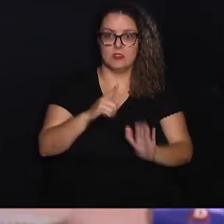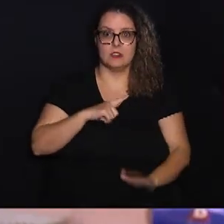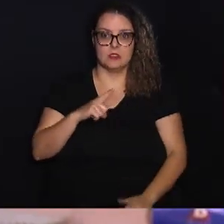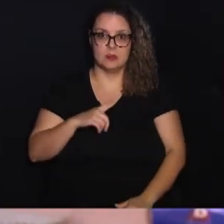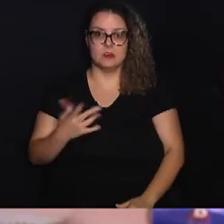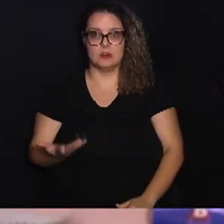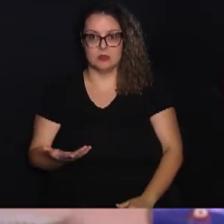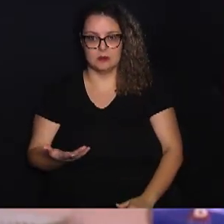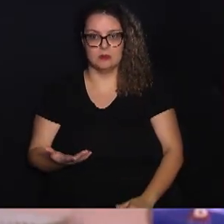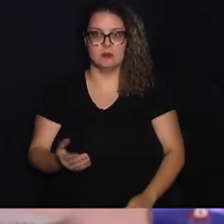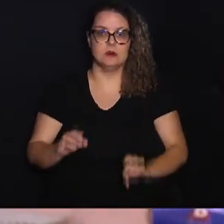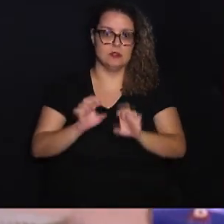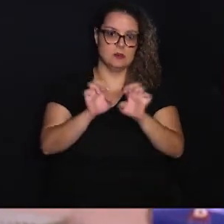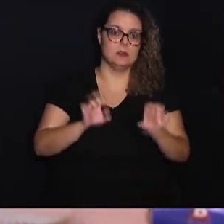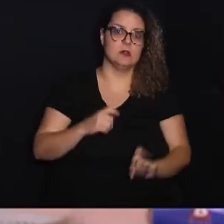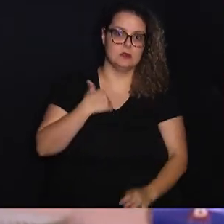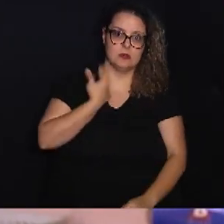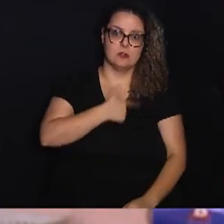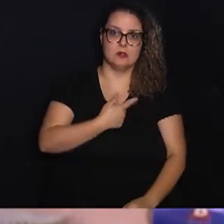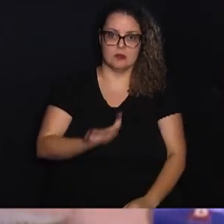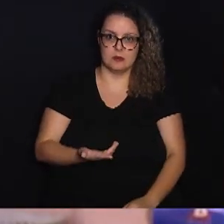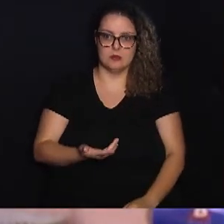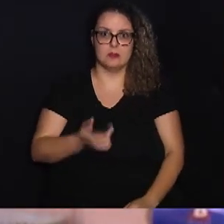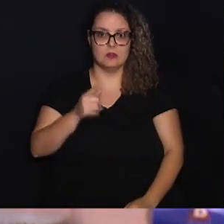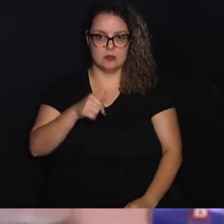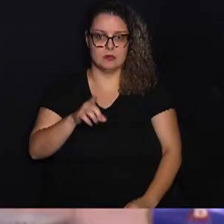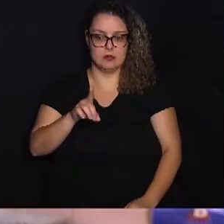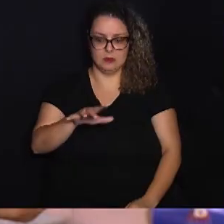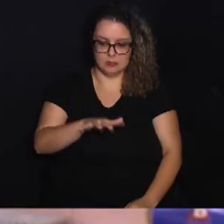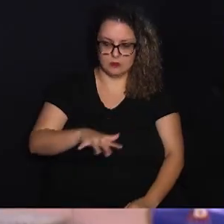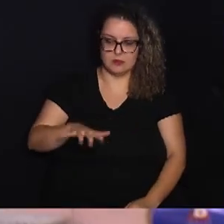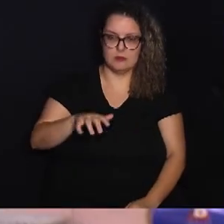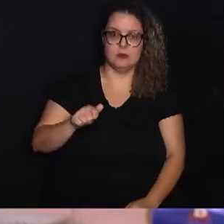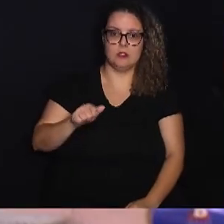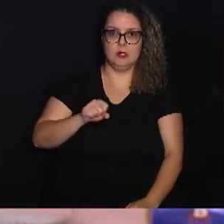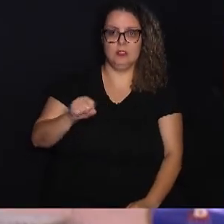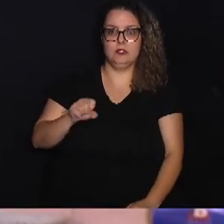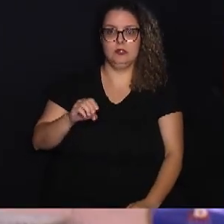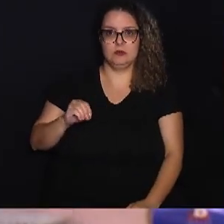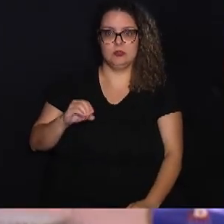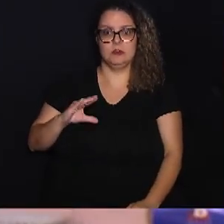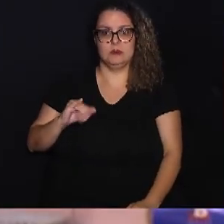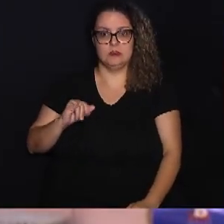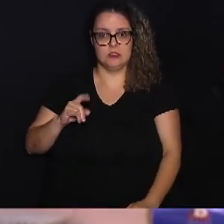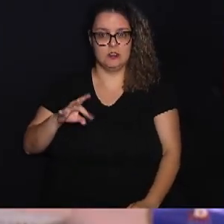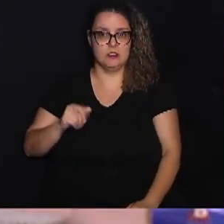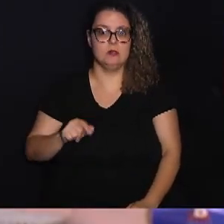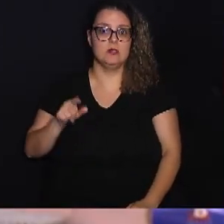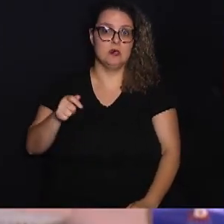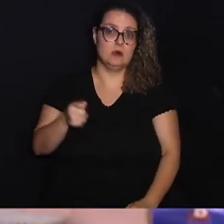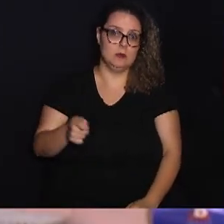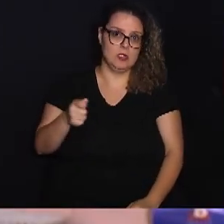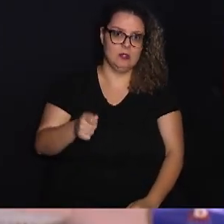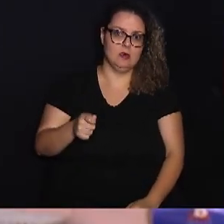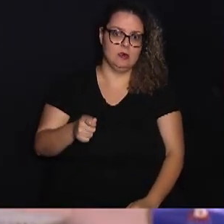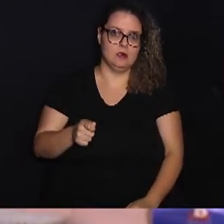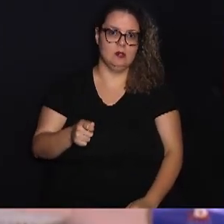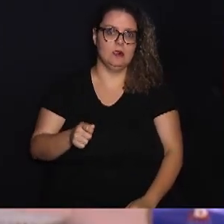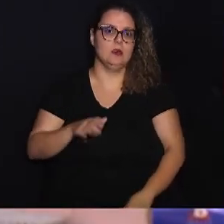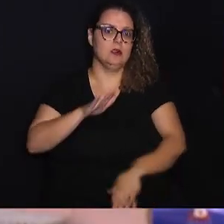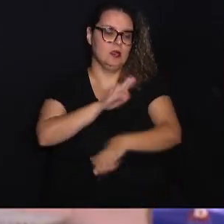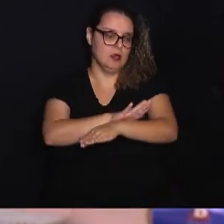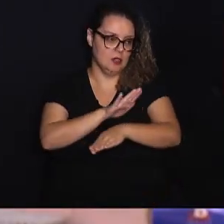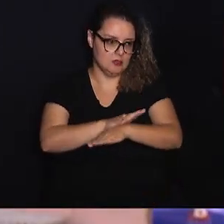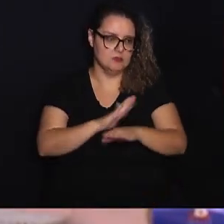nossa estrutura é uma diretoria associativa, que é uma associação que mantém a escola,